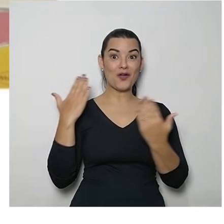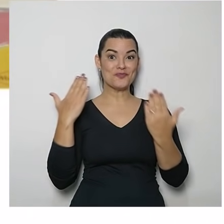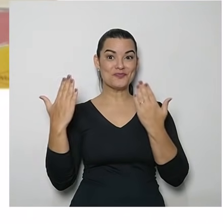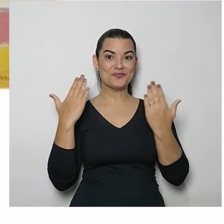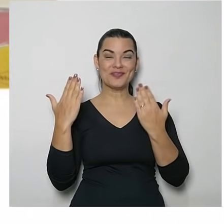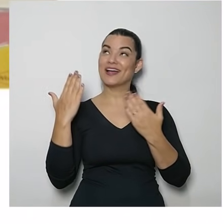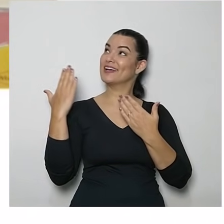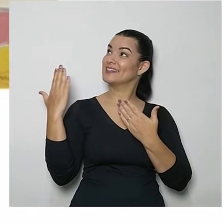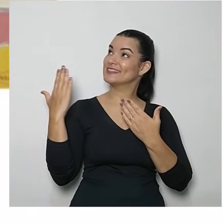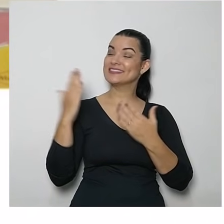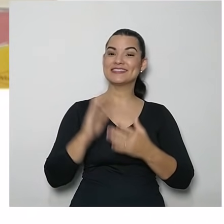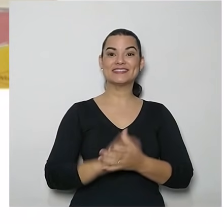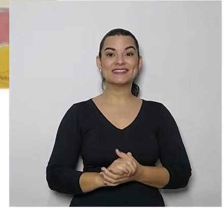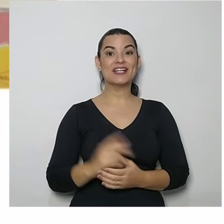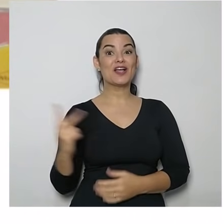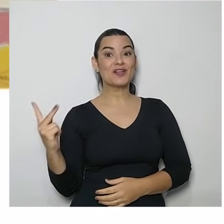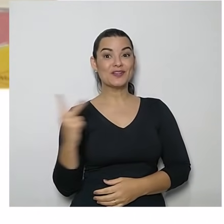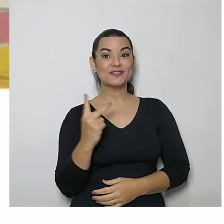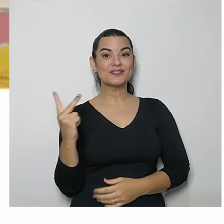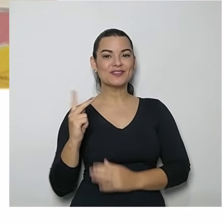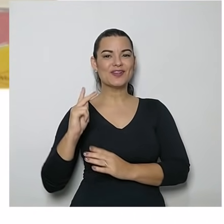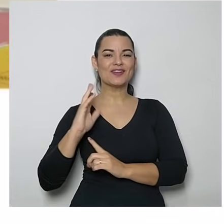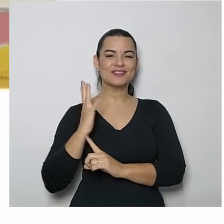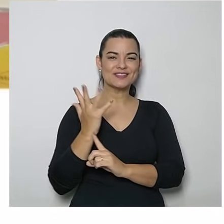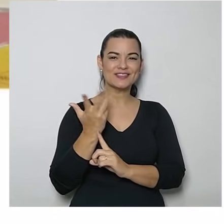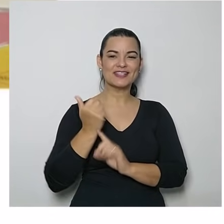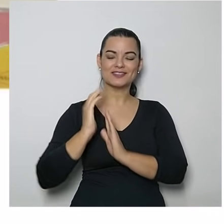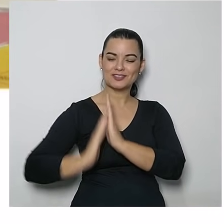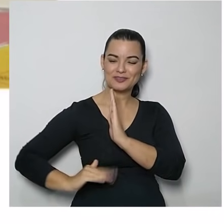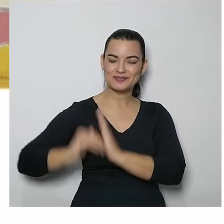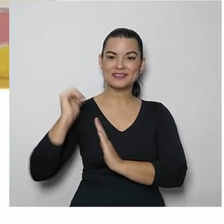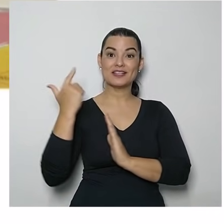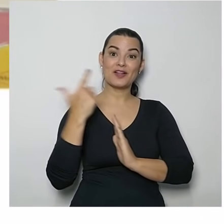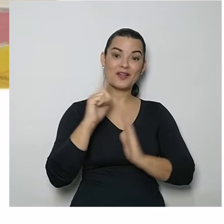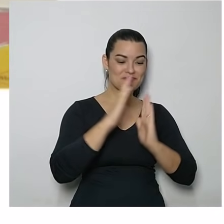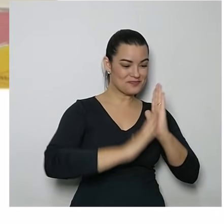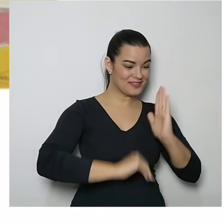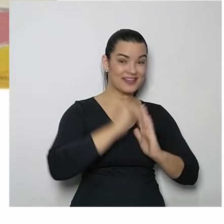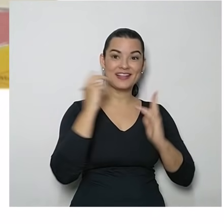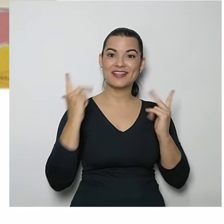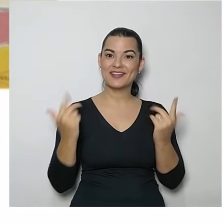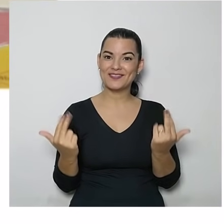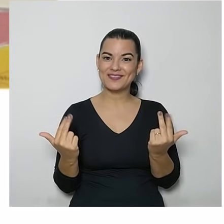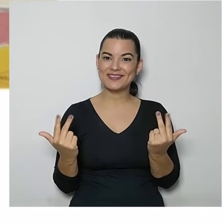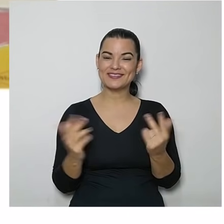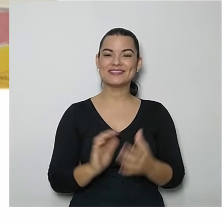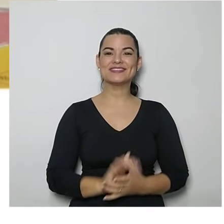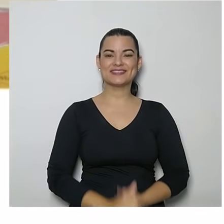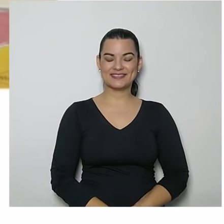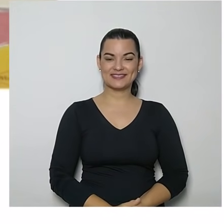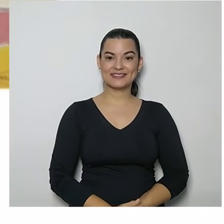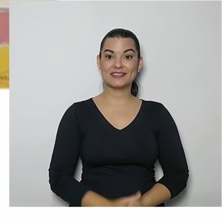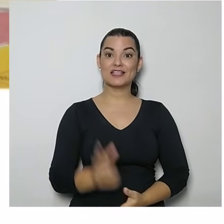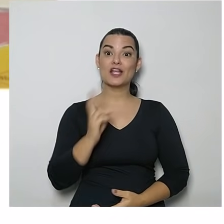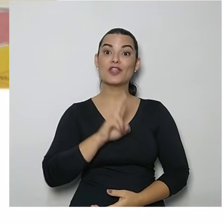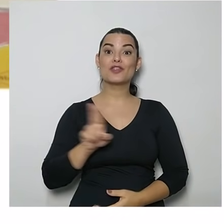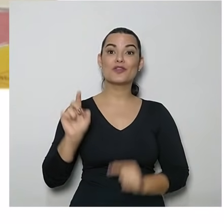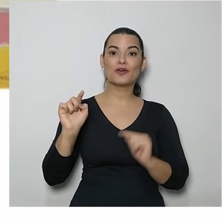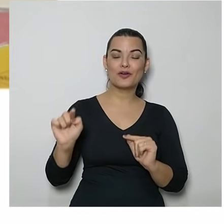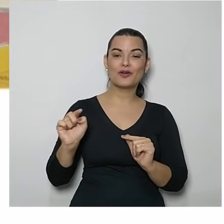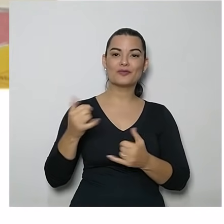Olhem só, os dois artistas pintaram as mesmas brincadeiras. O nome